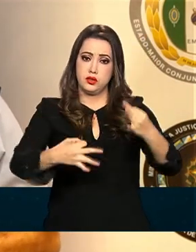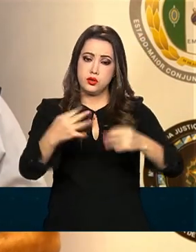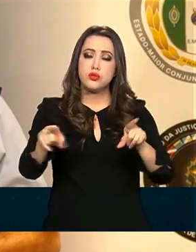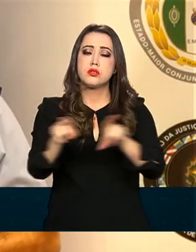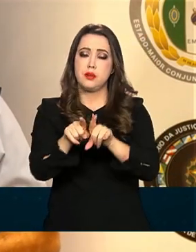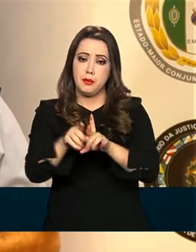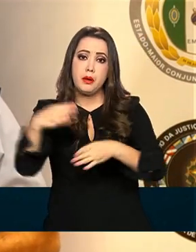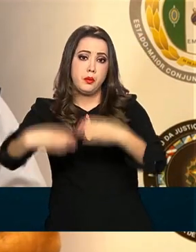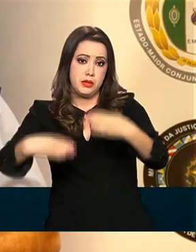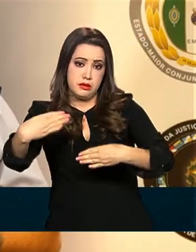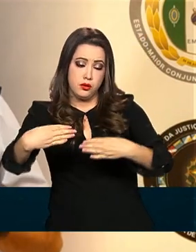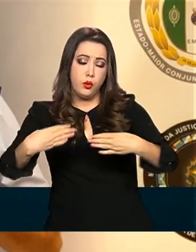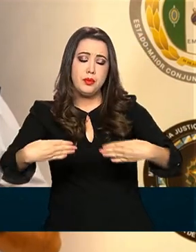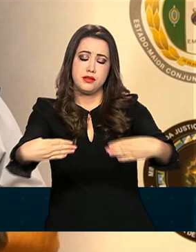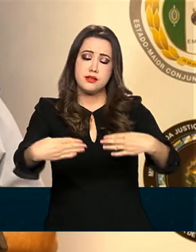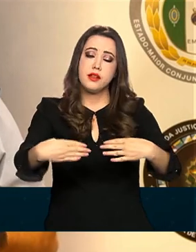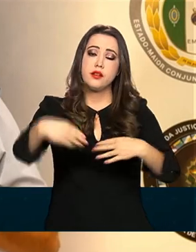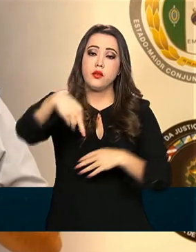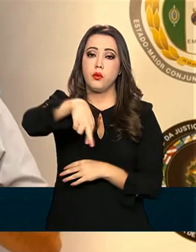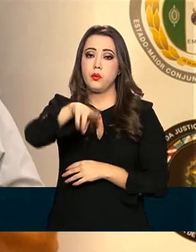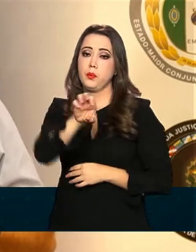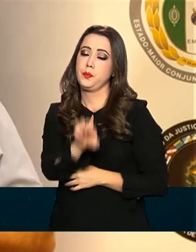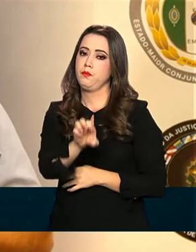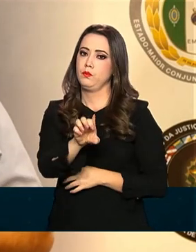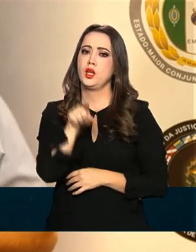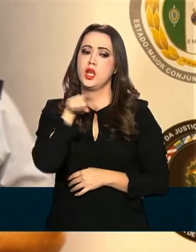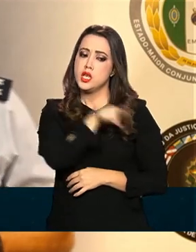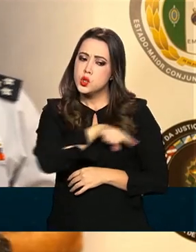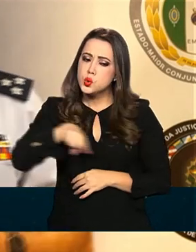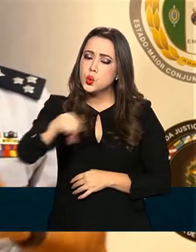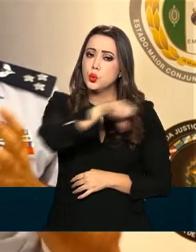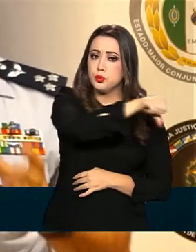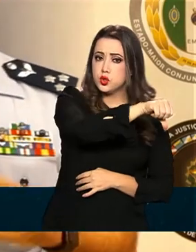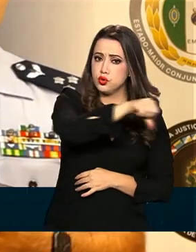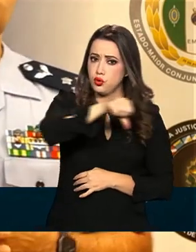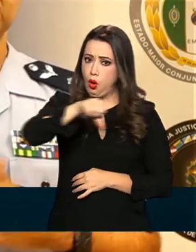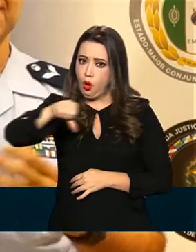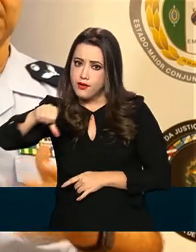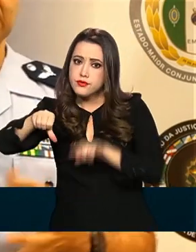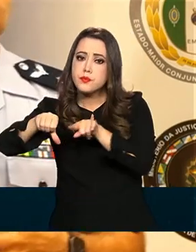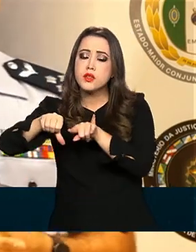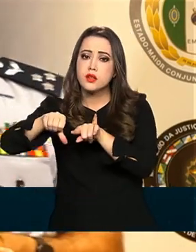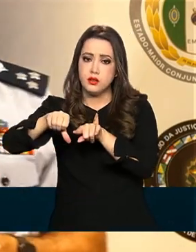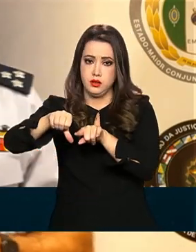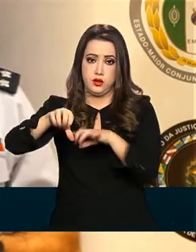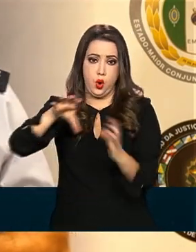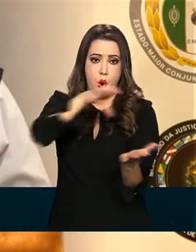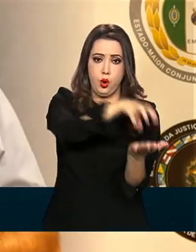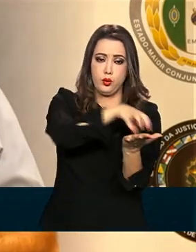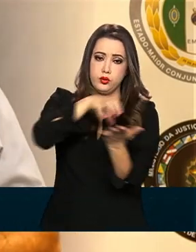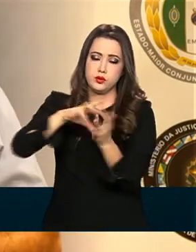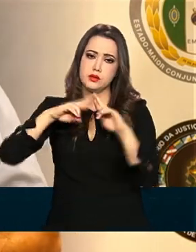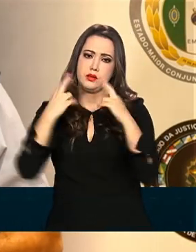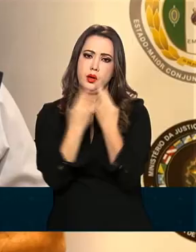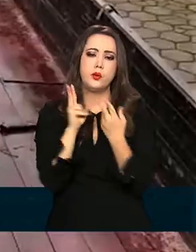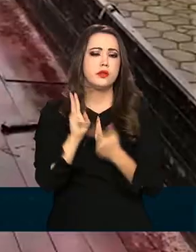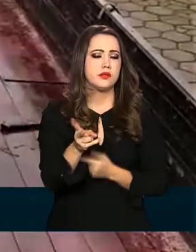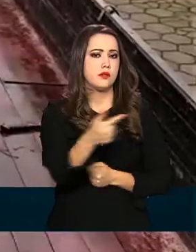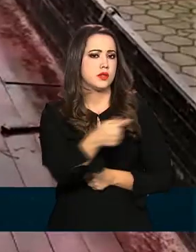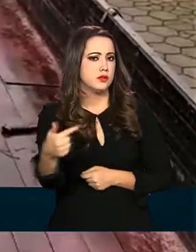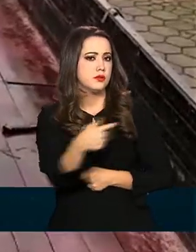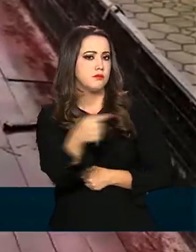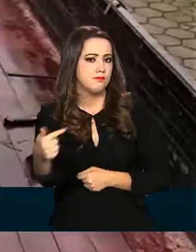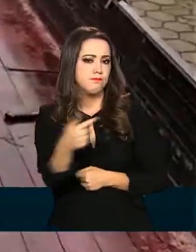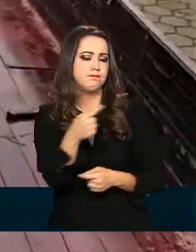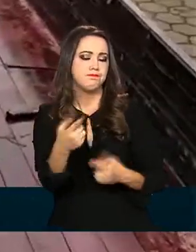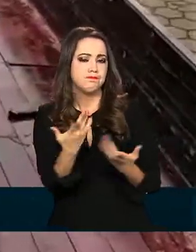Relações Exteriores. Esse grupo se reúne quinzenalmente para pensar ações e estratégias de combate ao delito transfronteiriço. Além